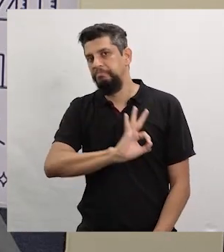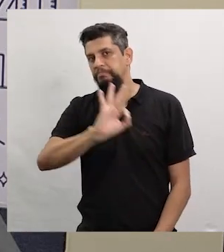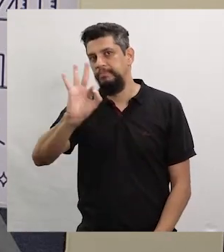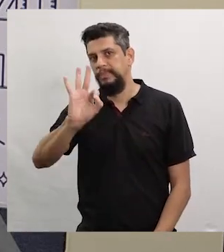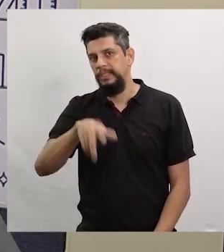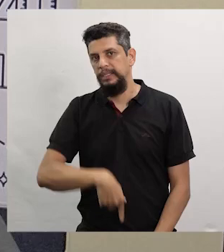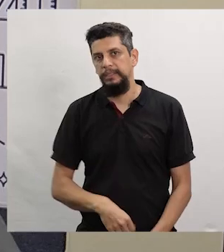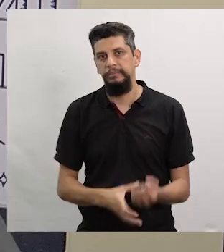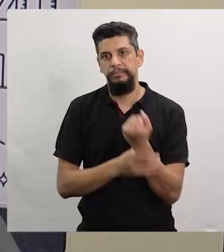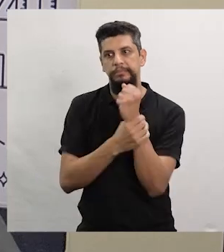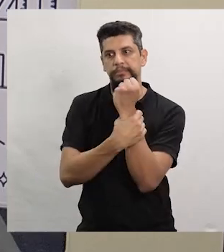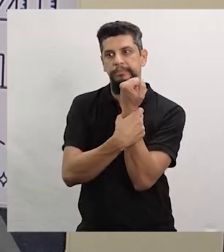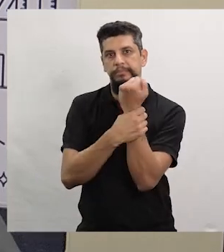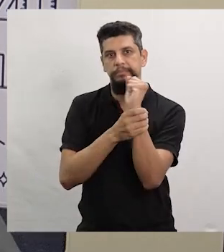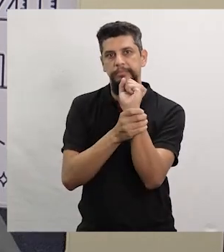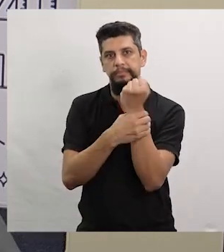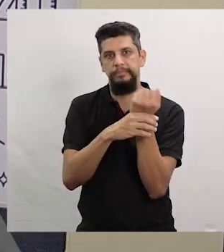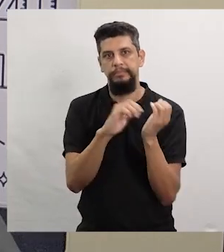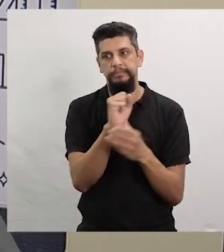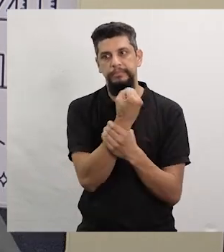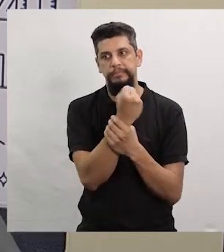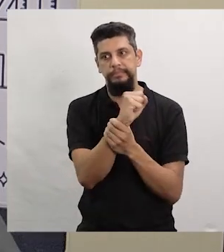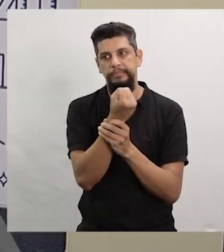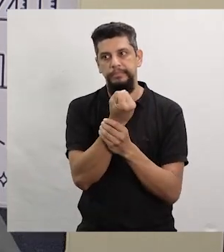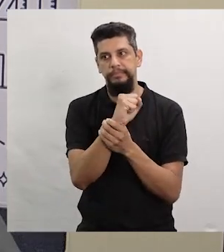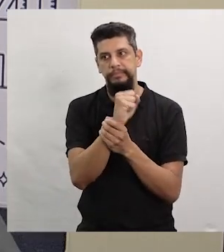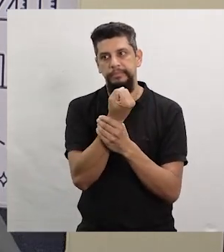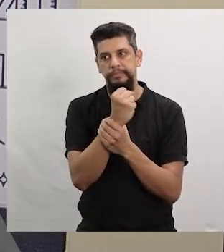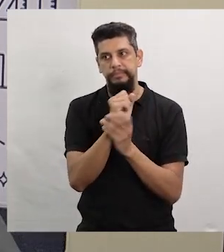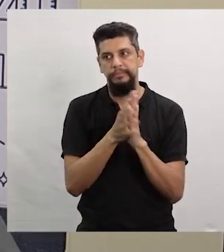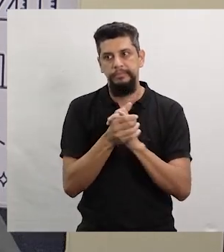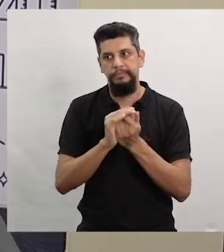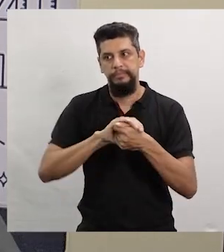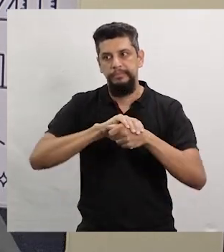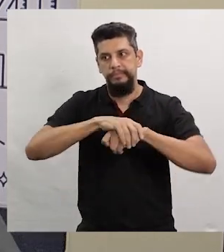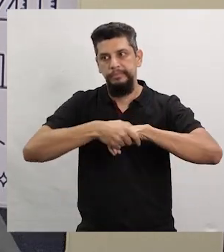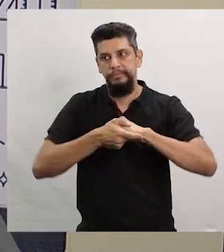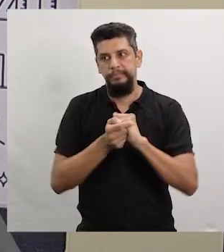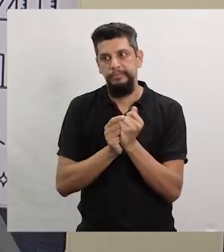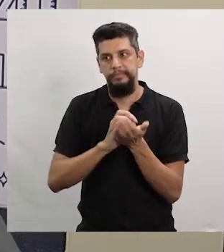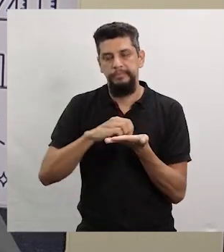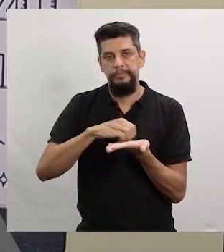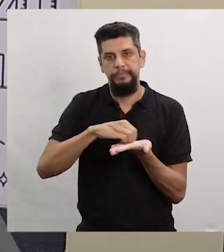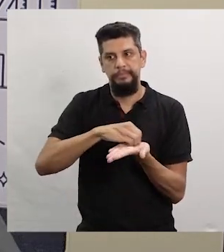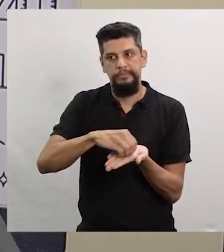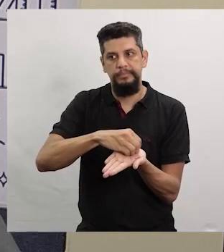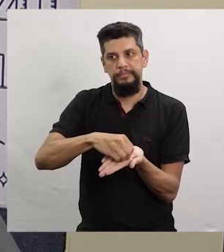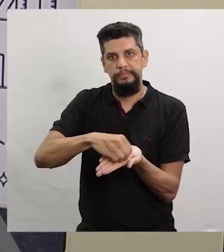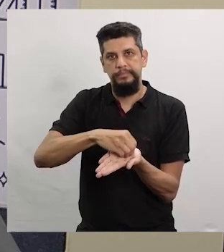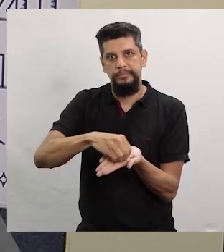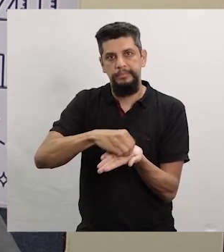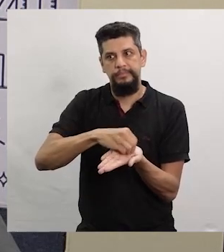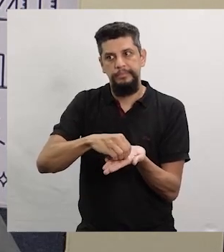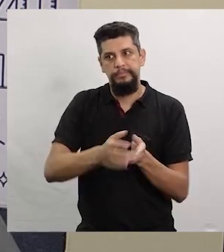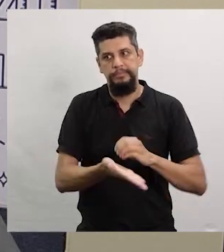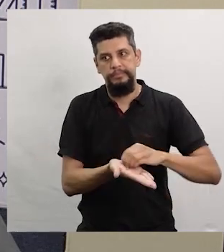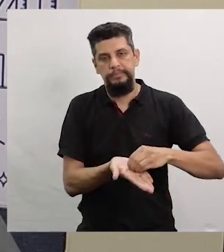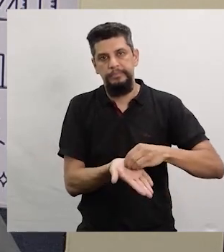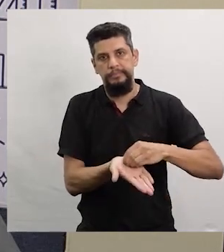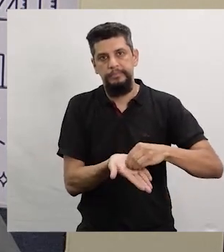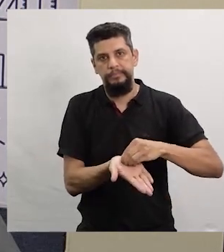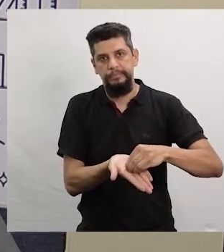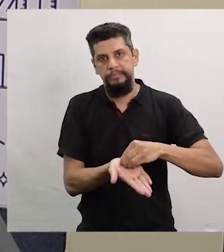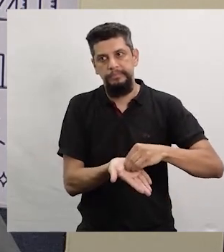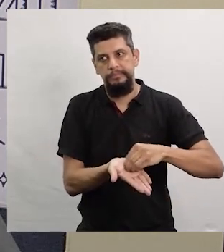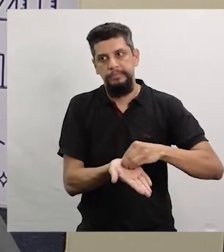Ó até o punho lembram bem disso polegares todos os dedos aqui na região